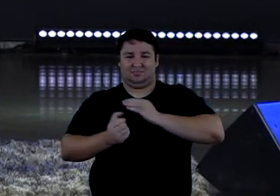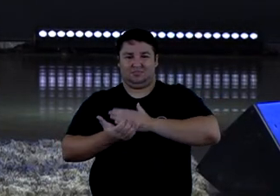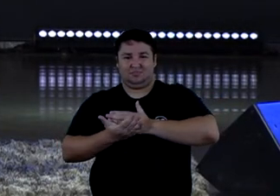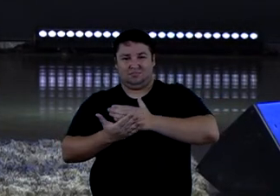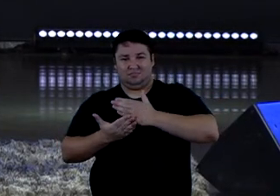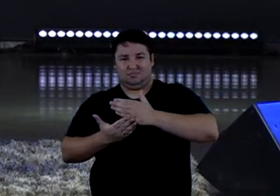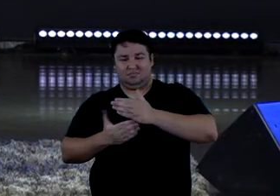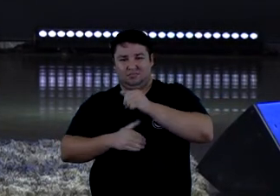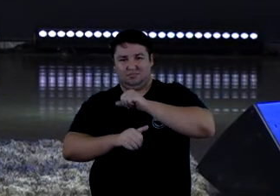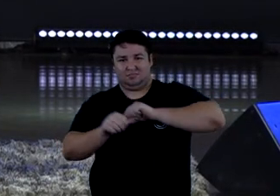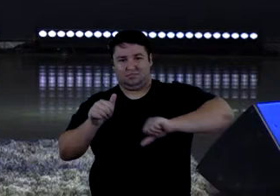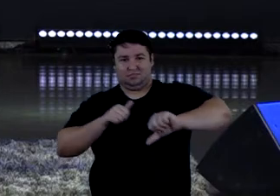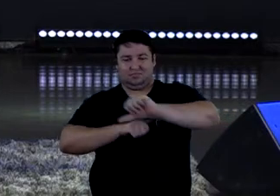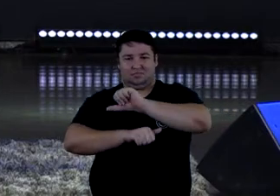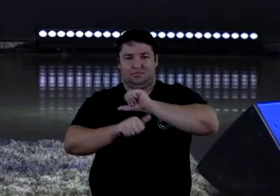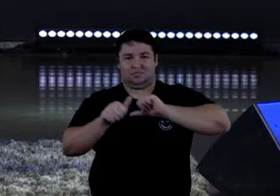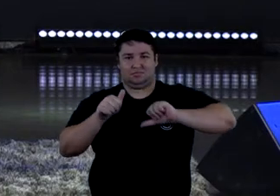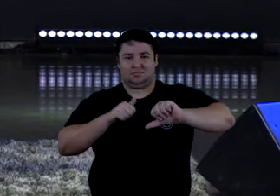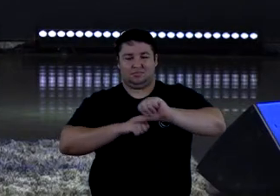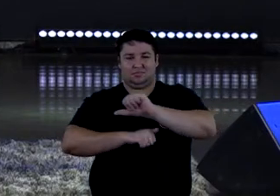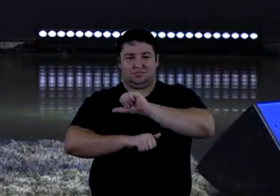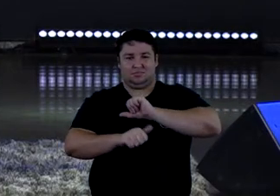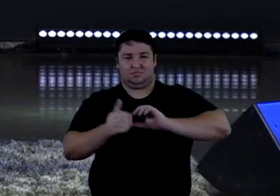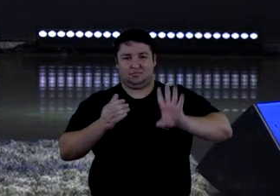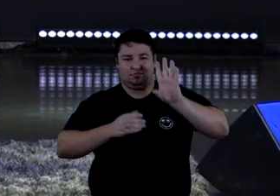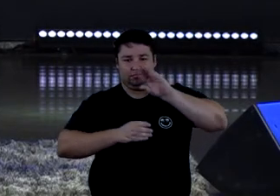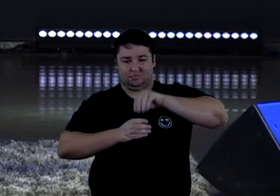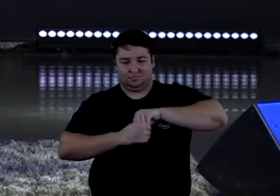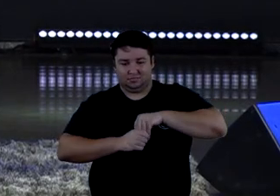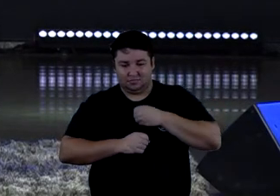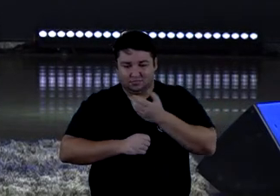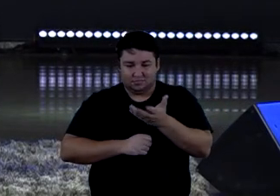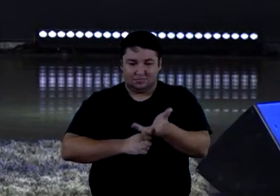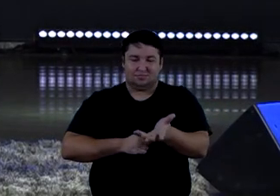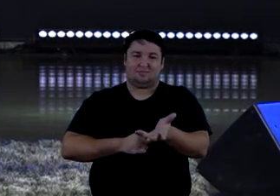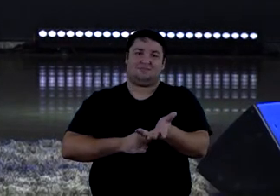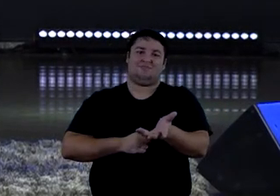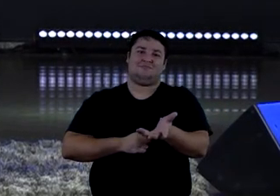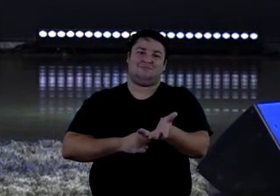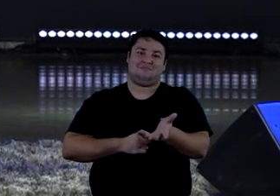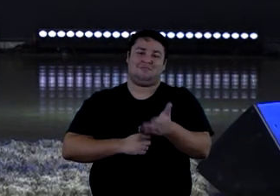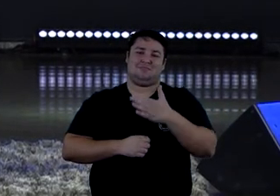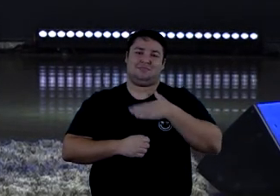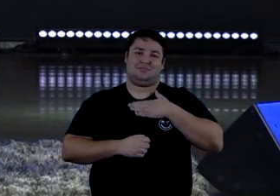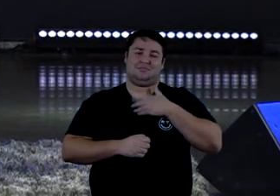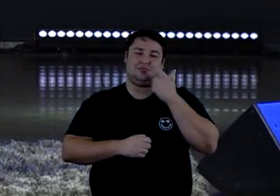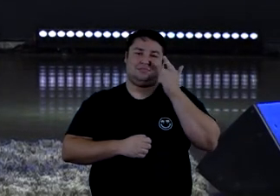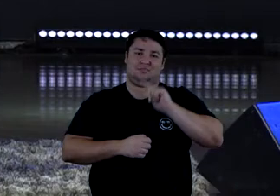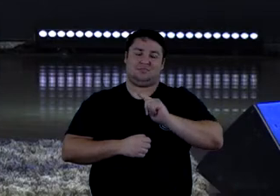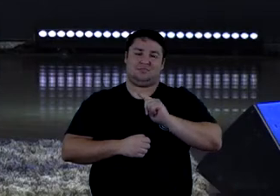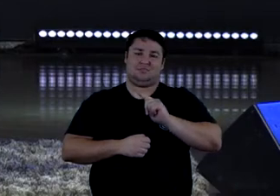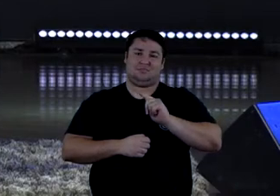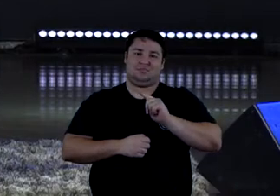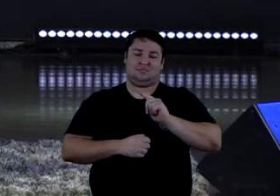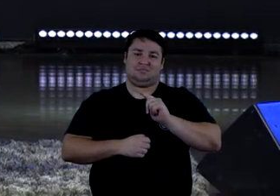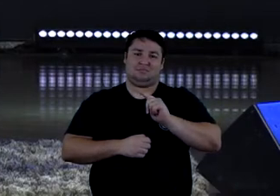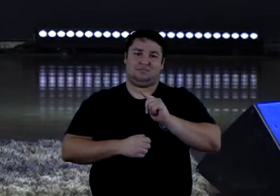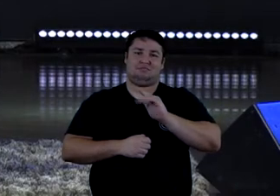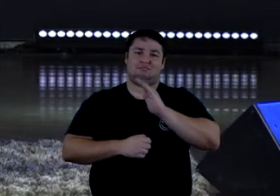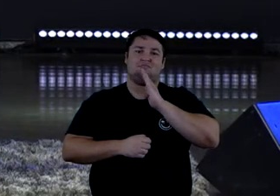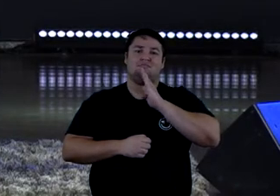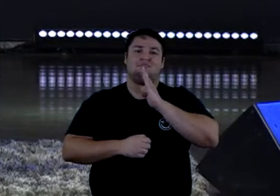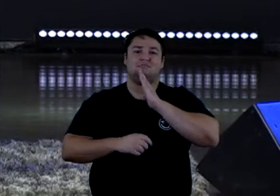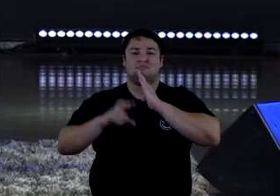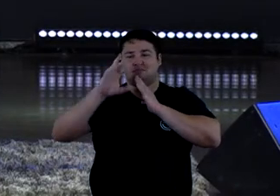a me transformar. E comece a me transformar. De dentro para fora. De dentro para fora. Para que eu possa. Para que eu possa.